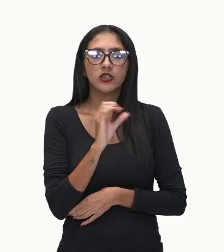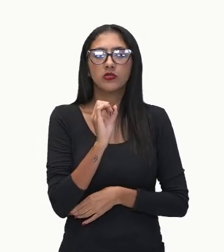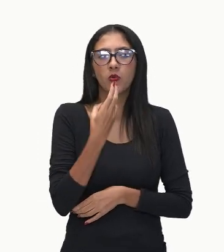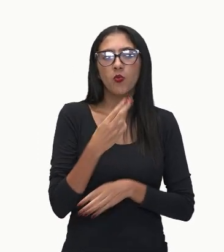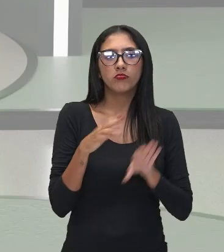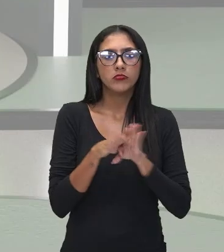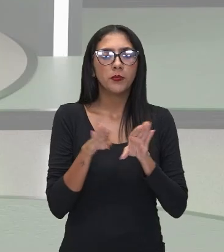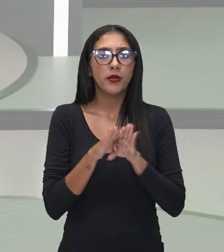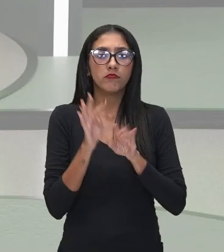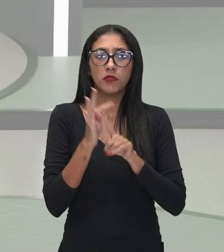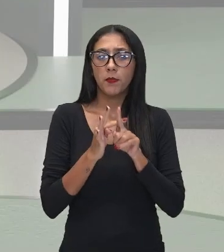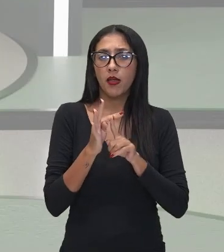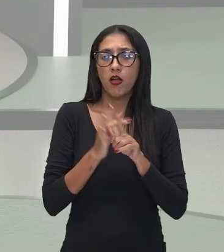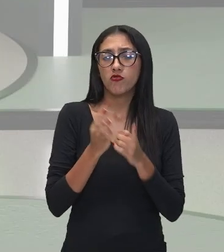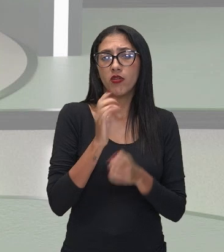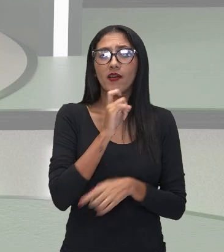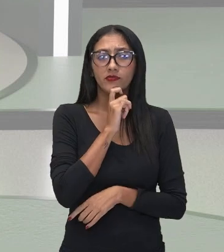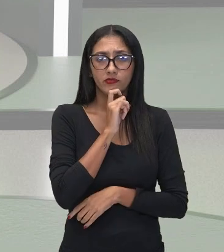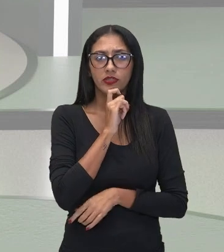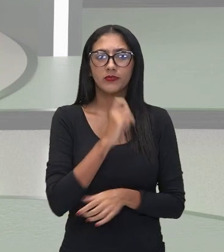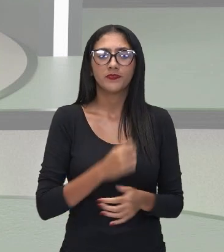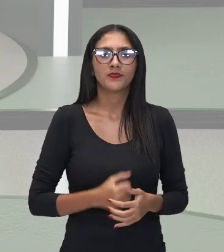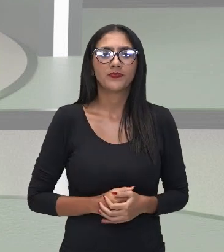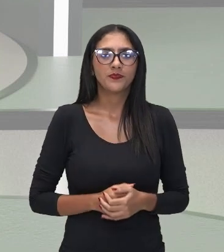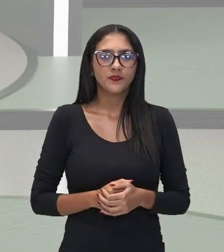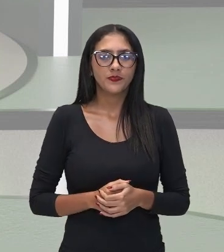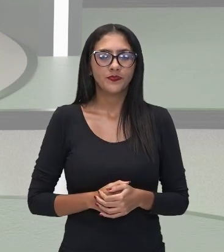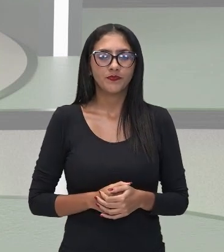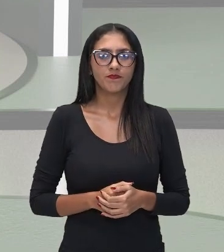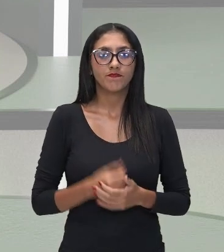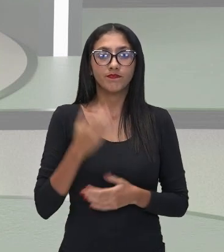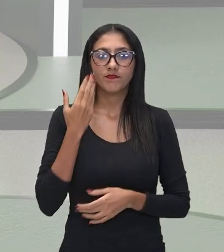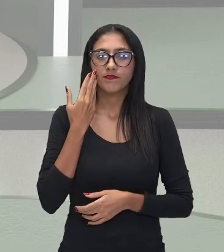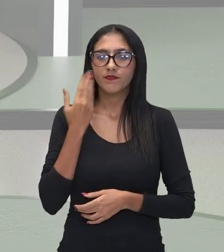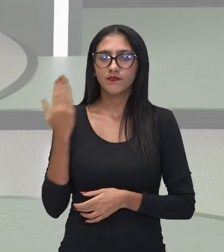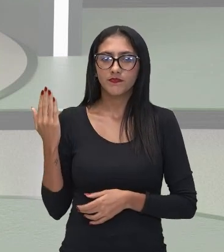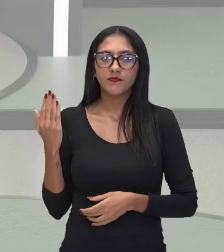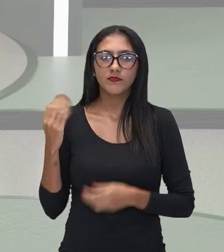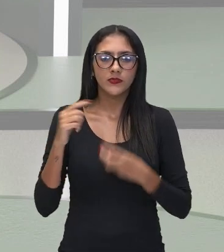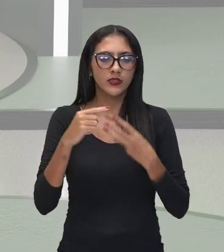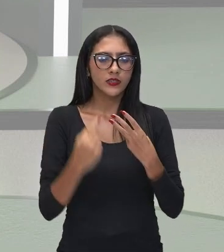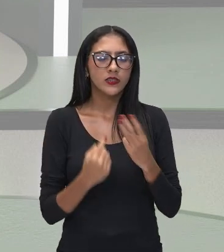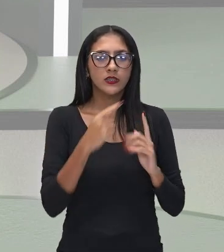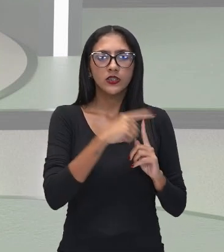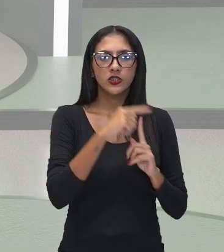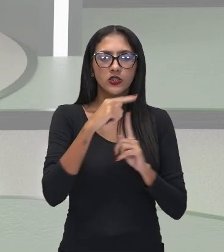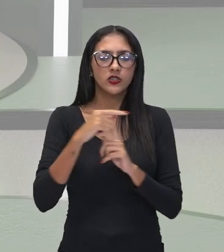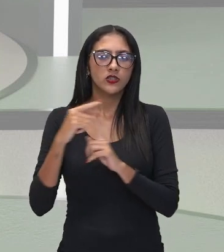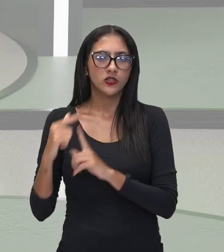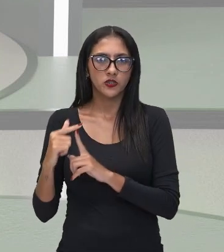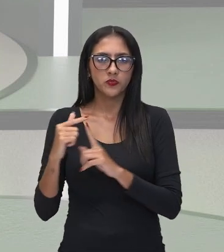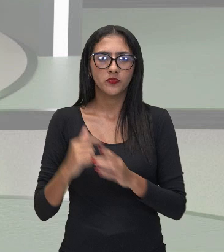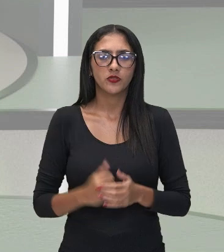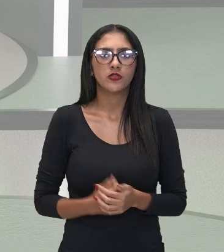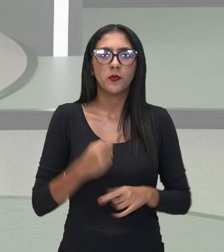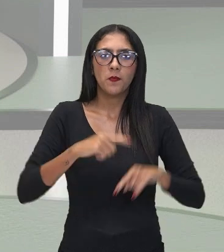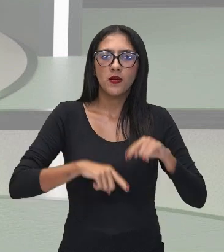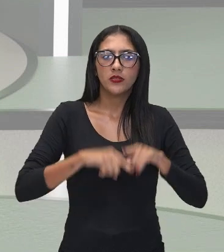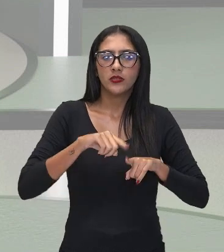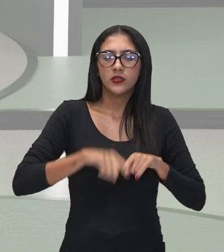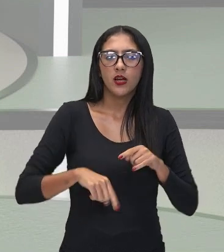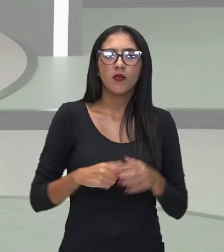pequenas. Aqui nós temos alguns tipos de polímeros sintéticos que nós encontramos